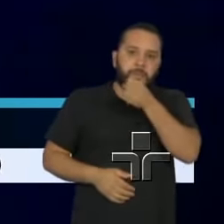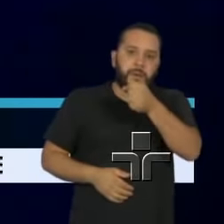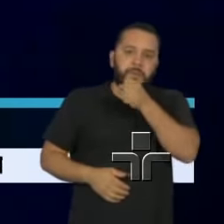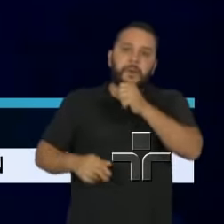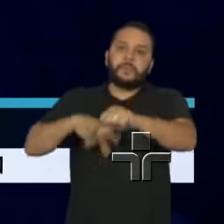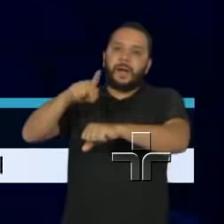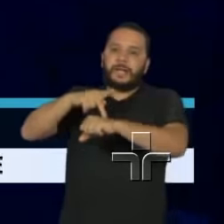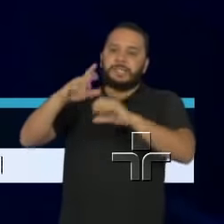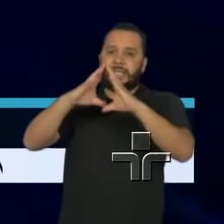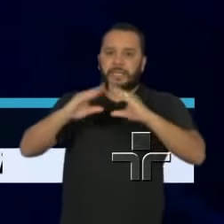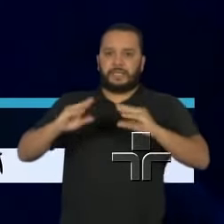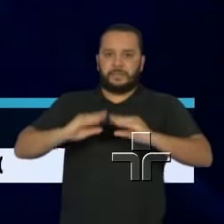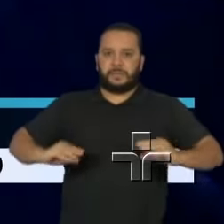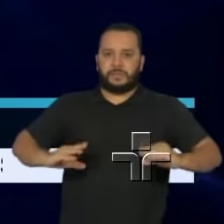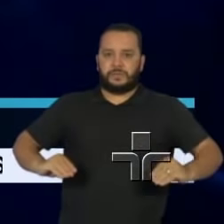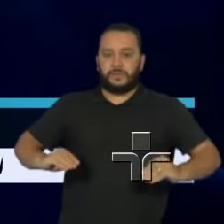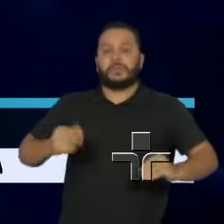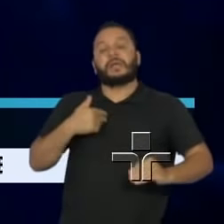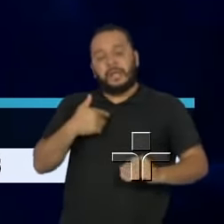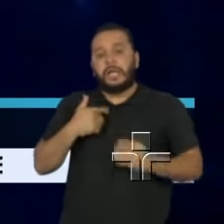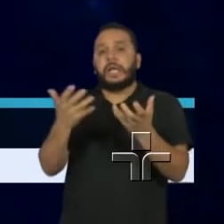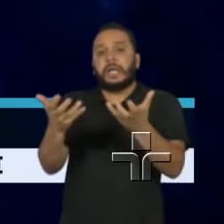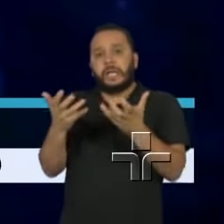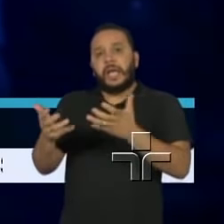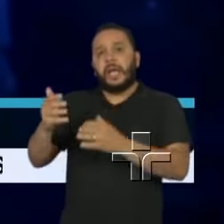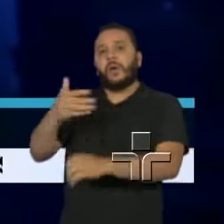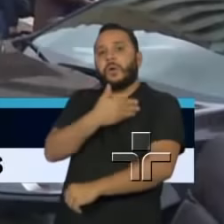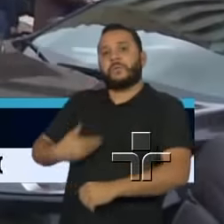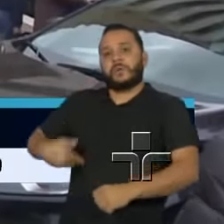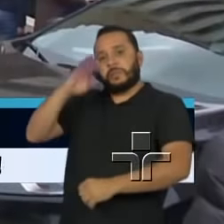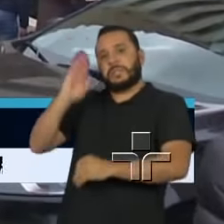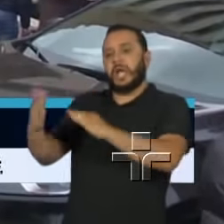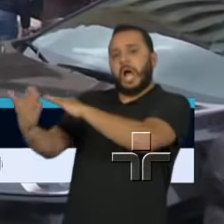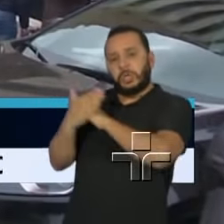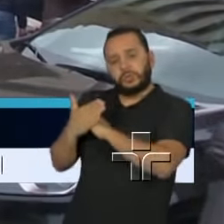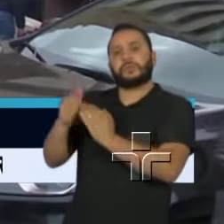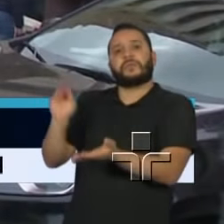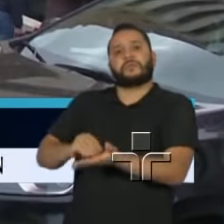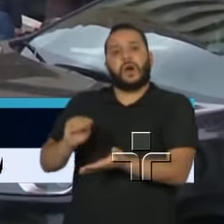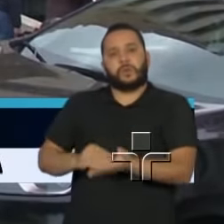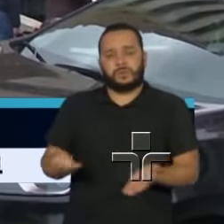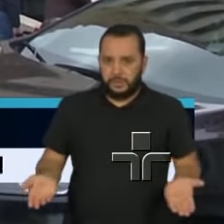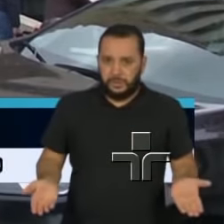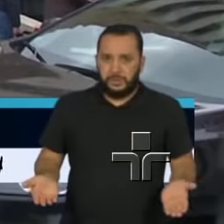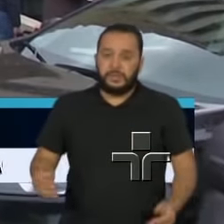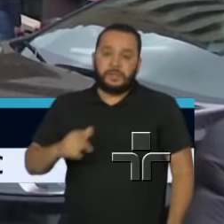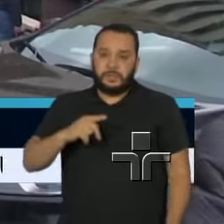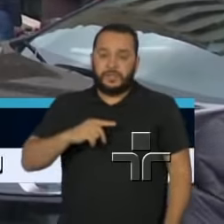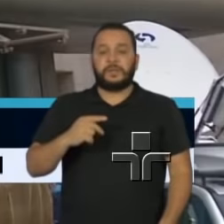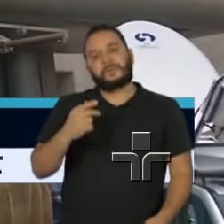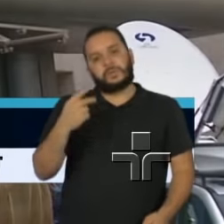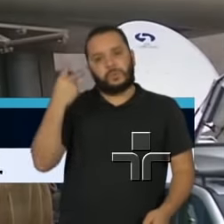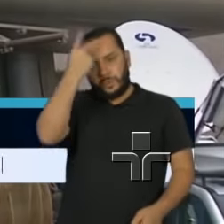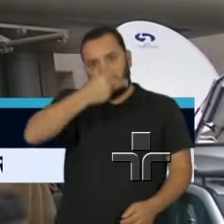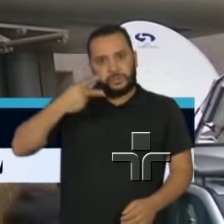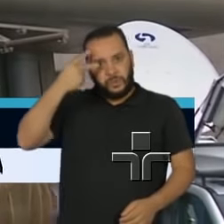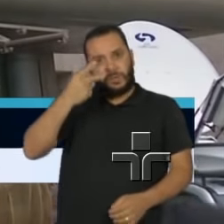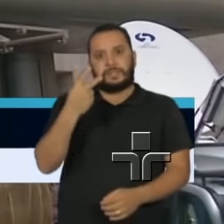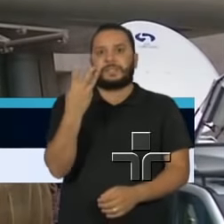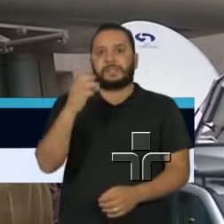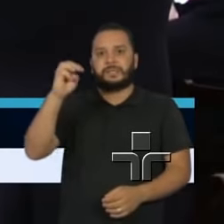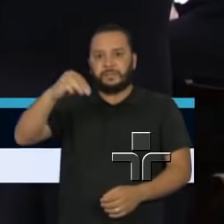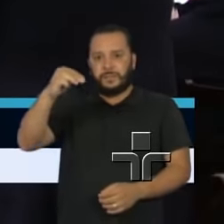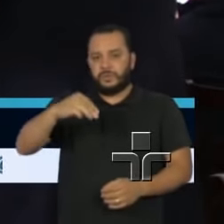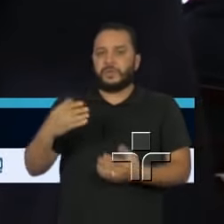Líbano e disse que esperava mais ajuda do governo brasileiro. Foram 2 horas e meia de conversa com jornalistas do